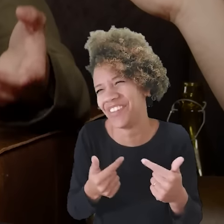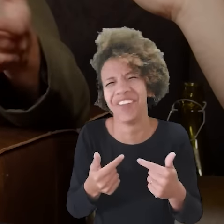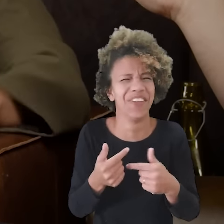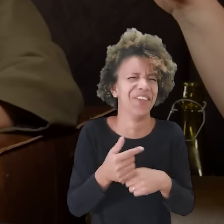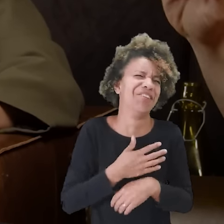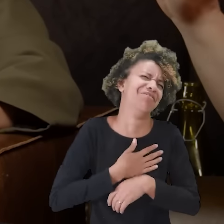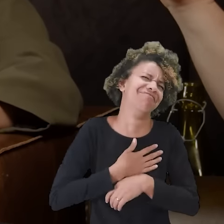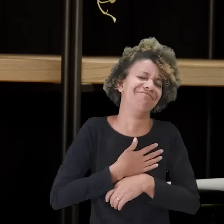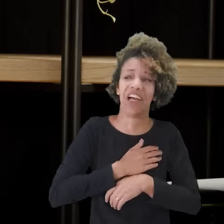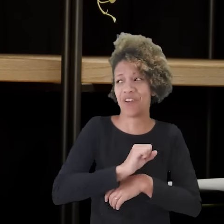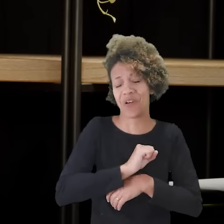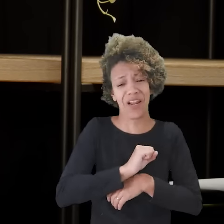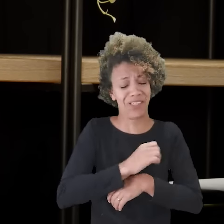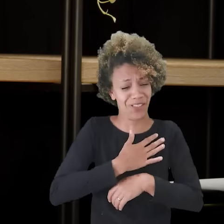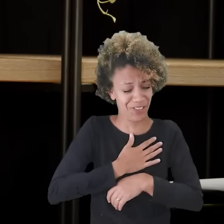comparação